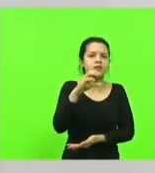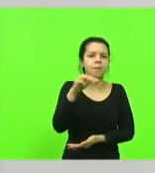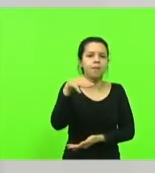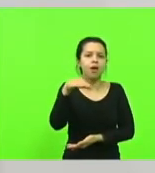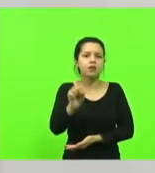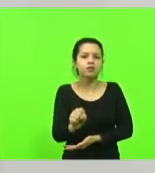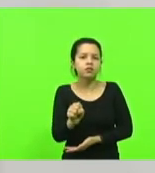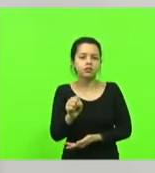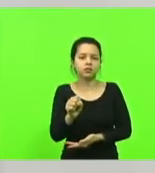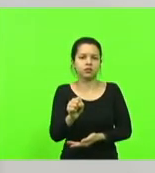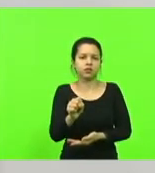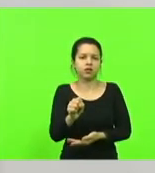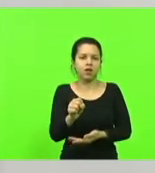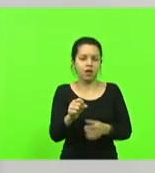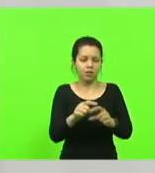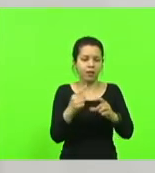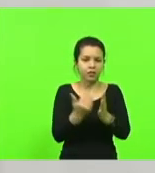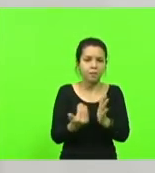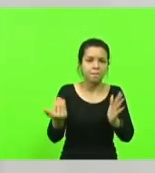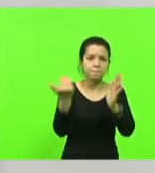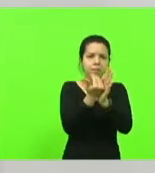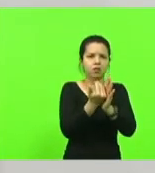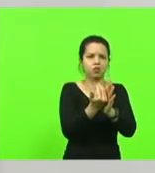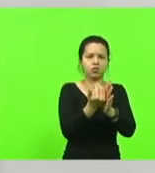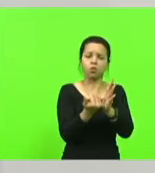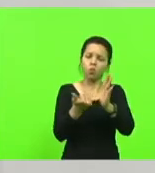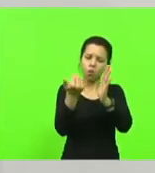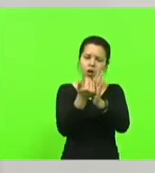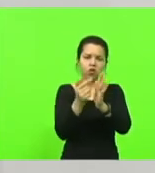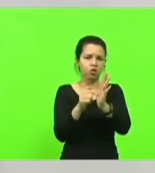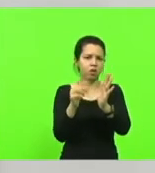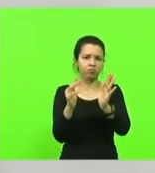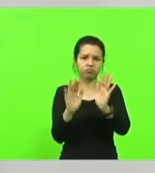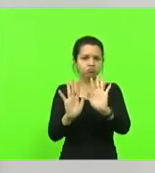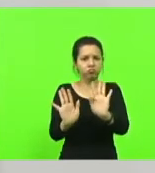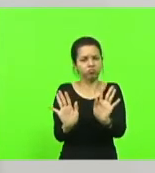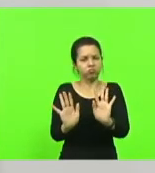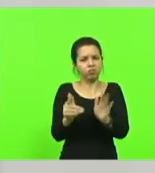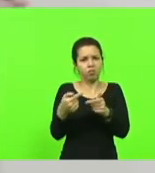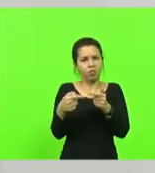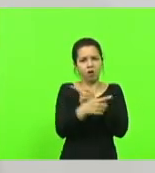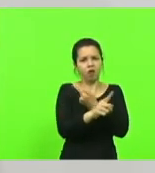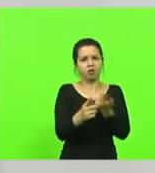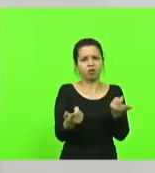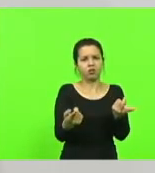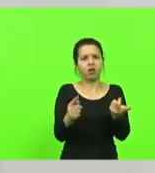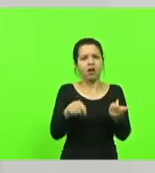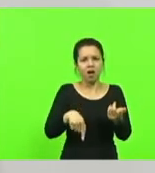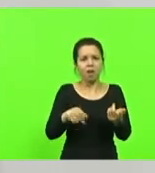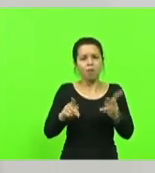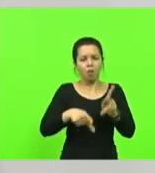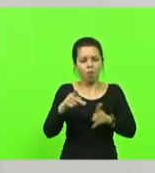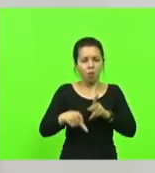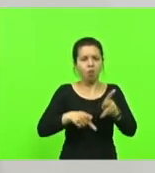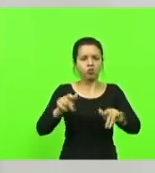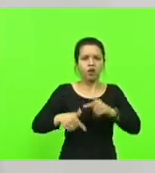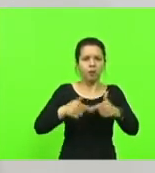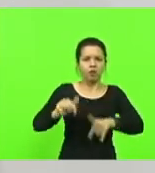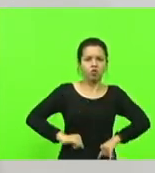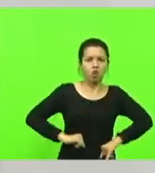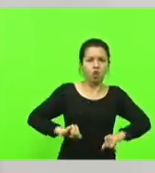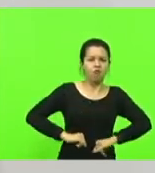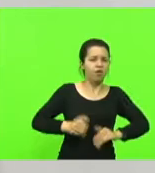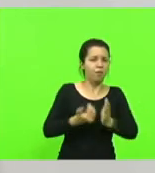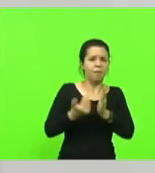sobre a tarifa extra? O extra é um extra. É sacrificar mais o povo, o trabalhador, o coitado lá que não dá